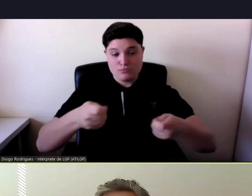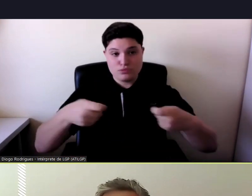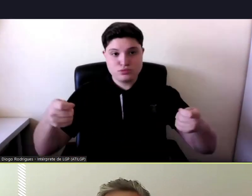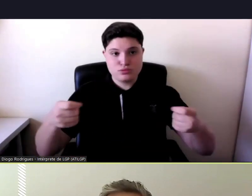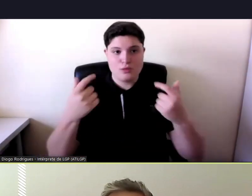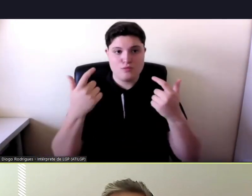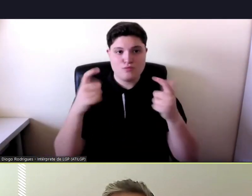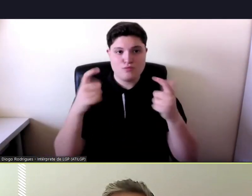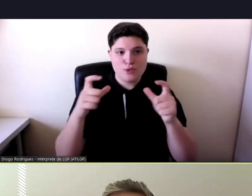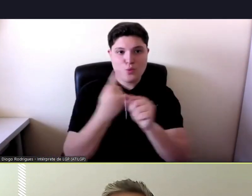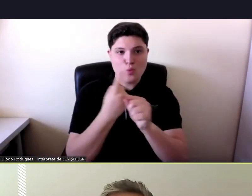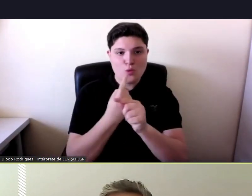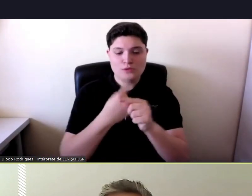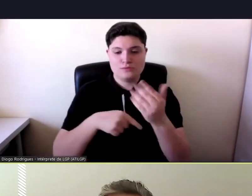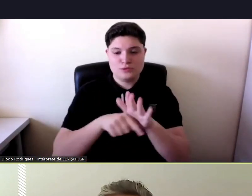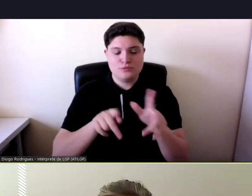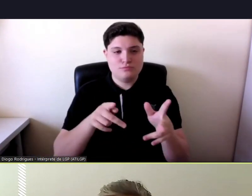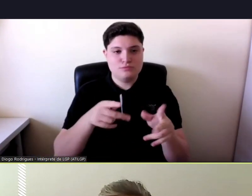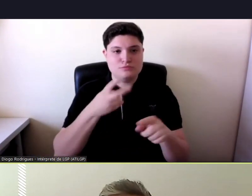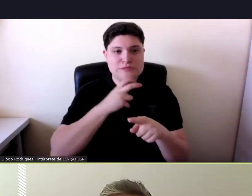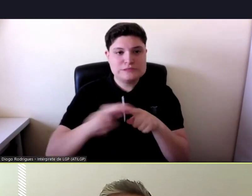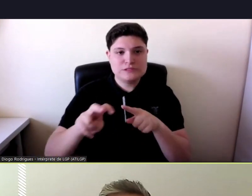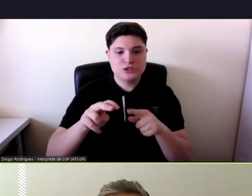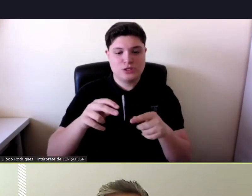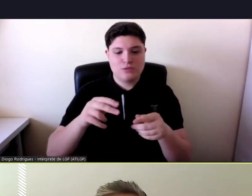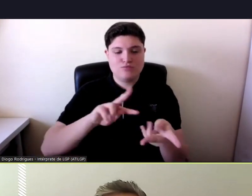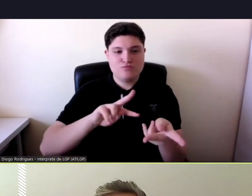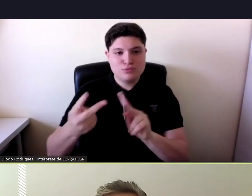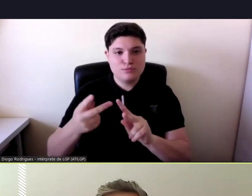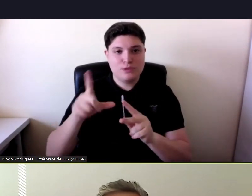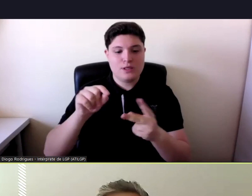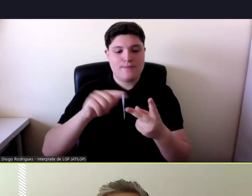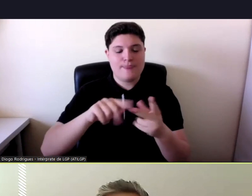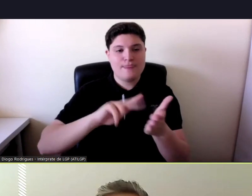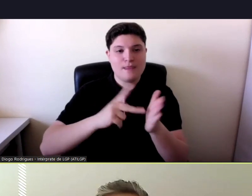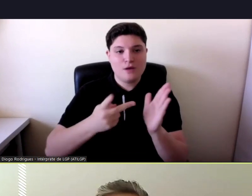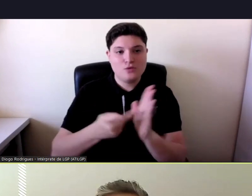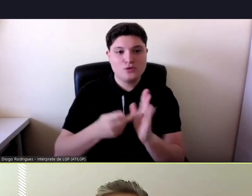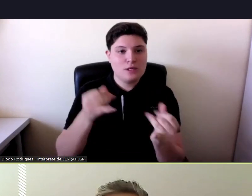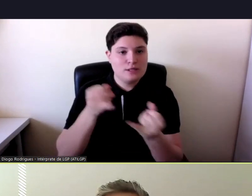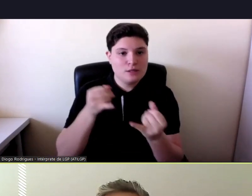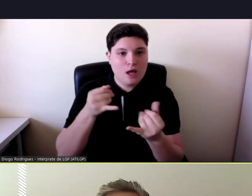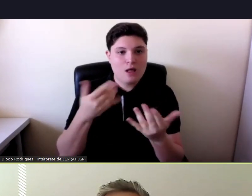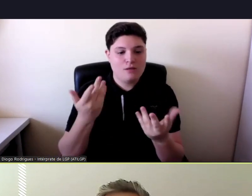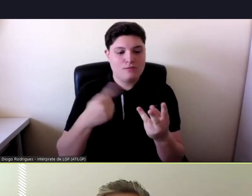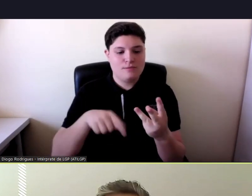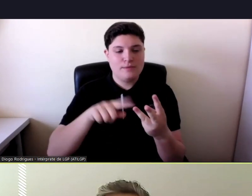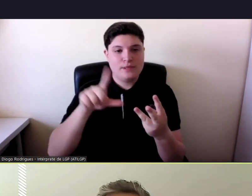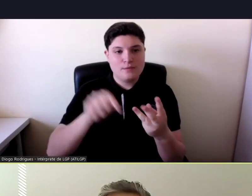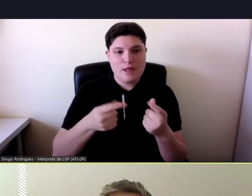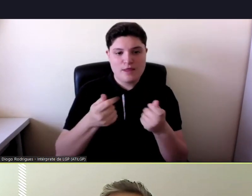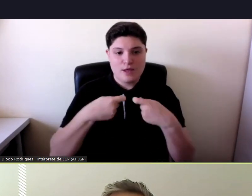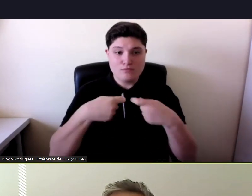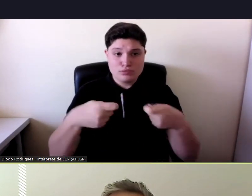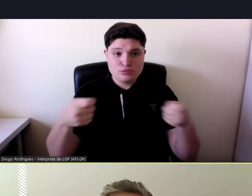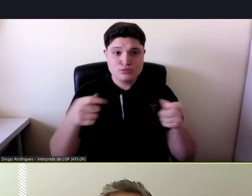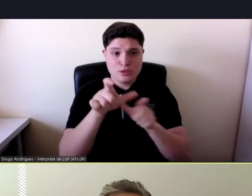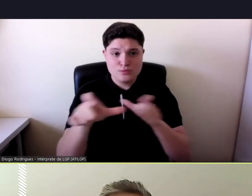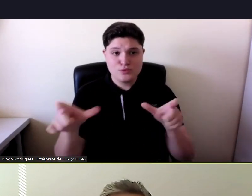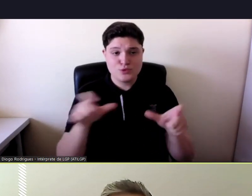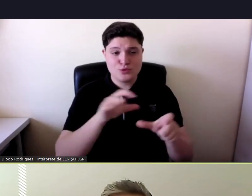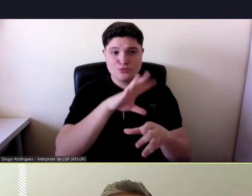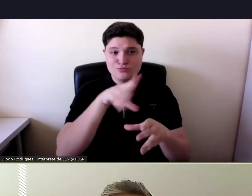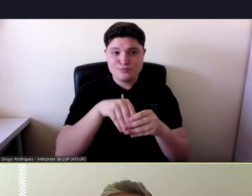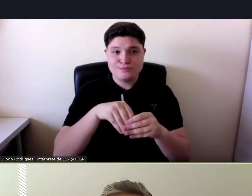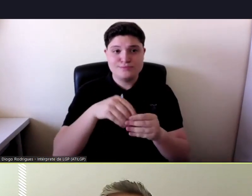física, incluindo energia renovável, tecnologias digitais e também investimento em capital humano, incluindo saúde